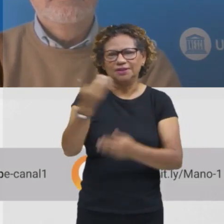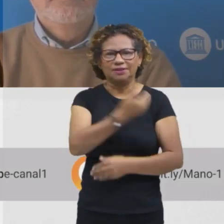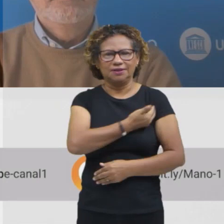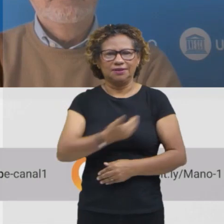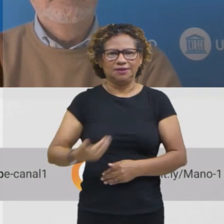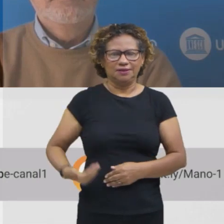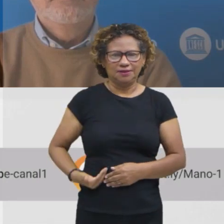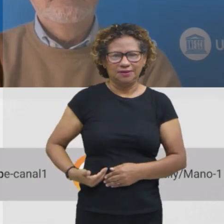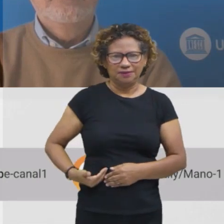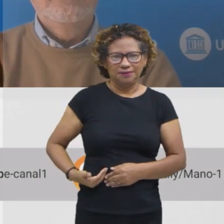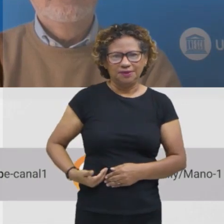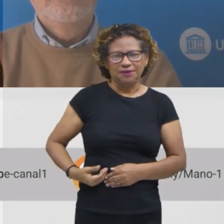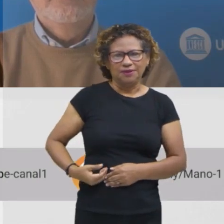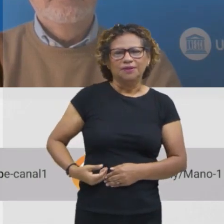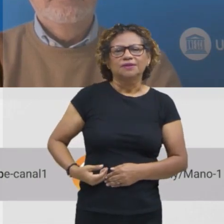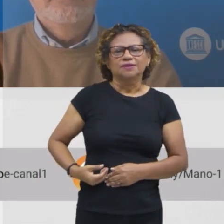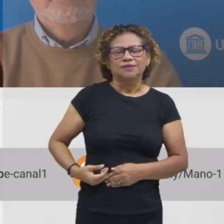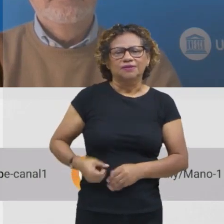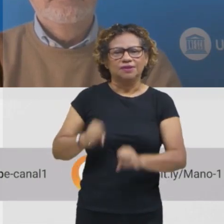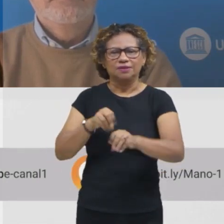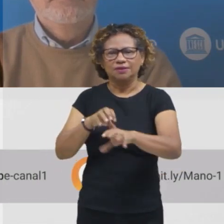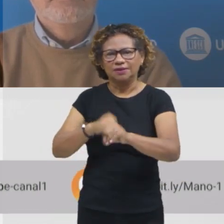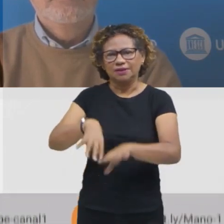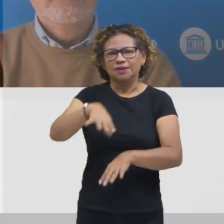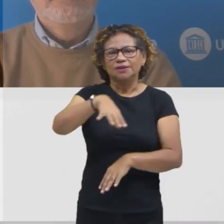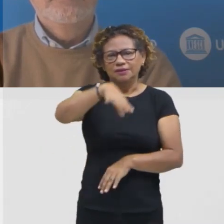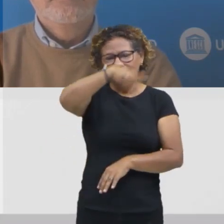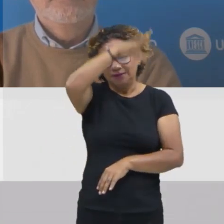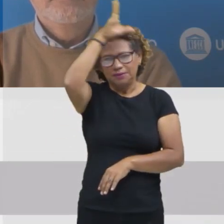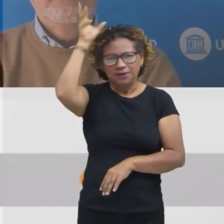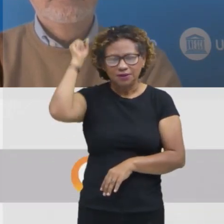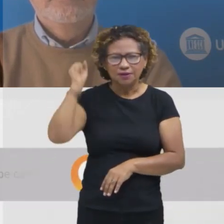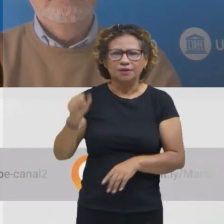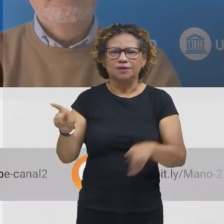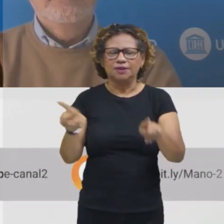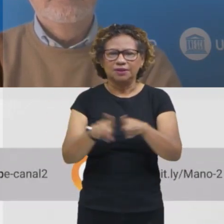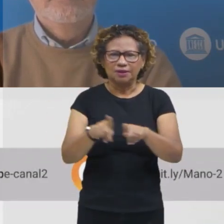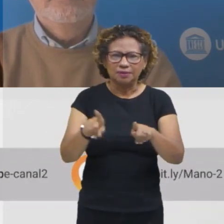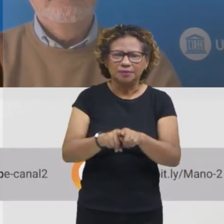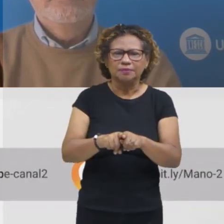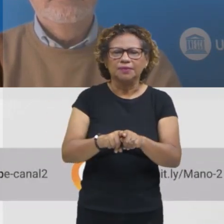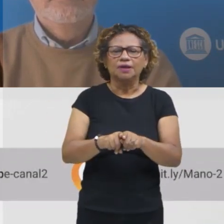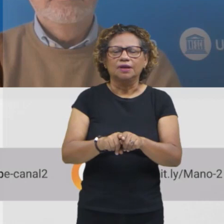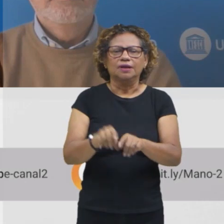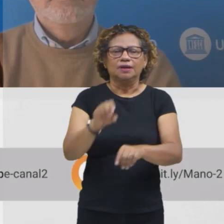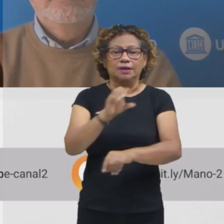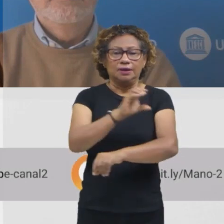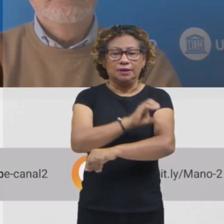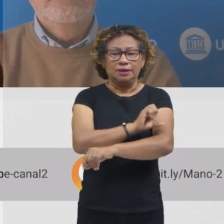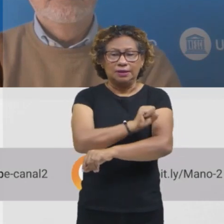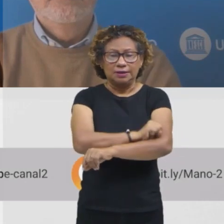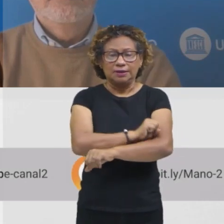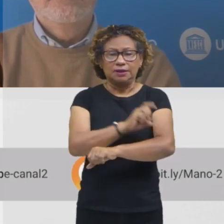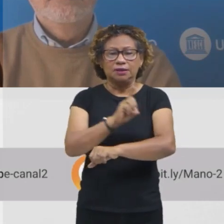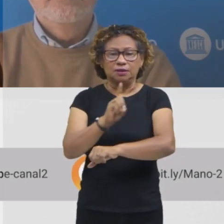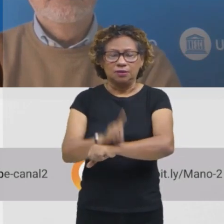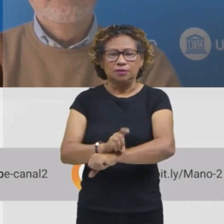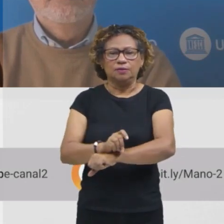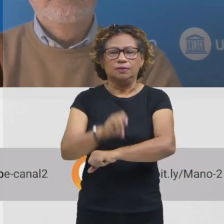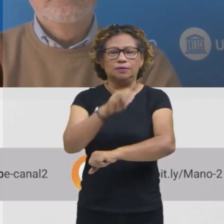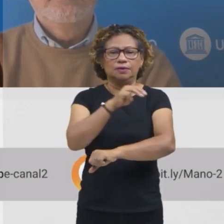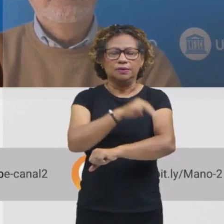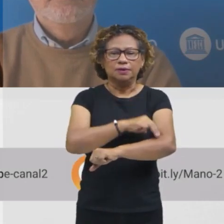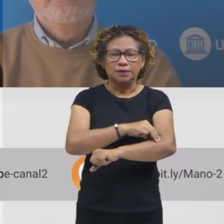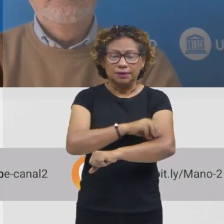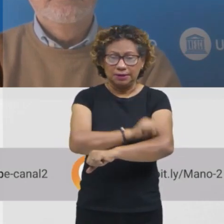do Amazonas, a Secretaria Municipal de Educação de Manaus, as equipes da SEDUC, CEPAM, CEMEAN, a DDPM